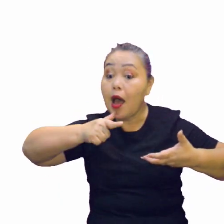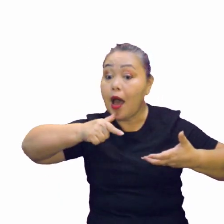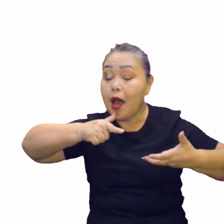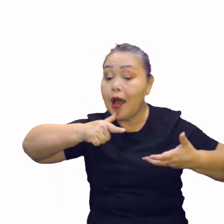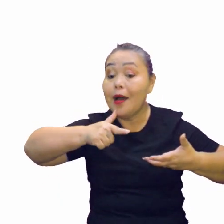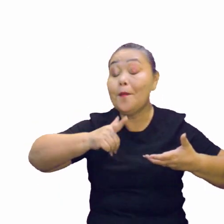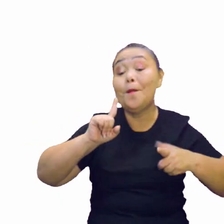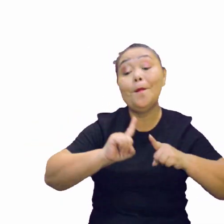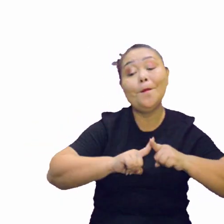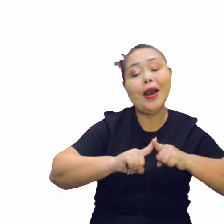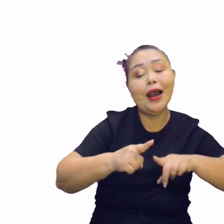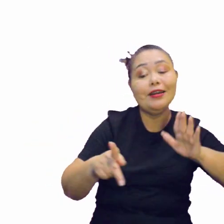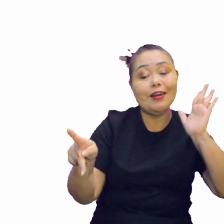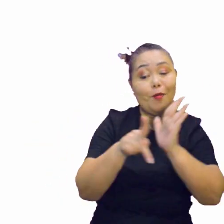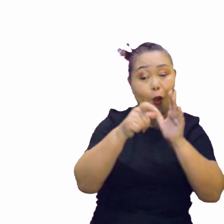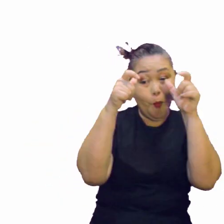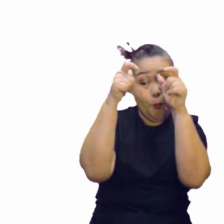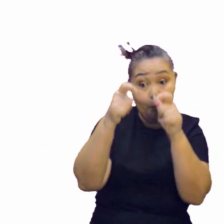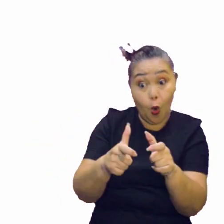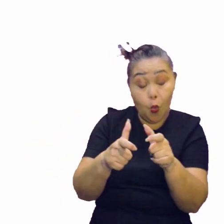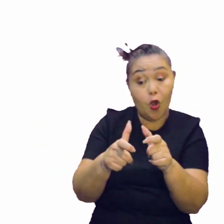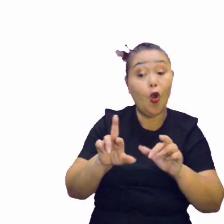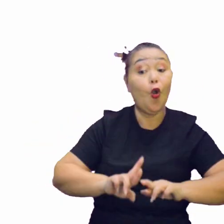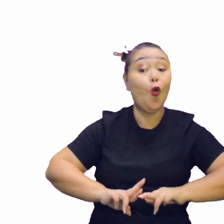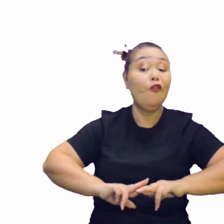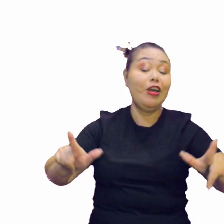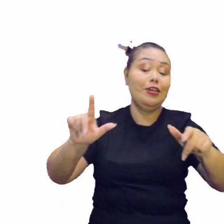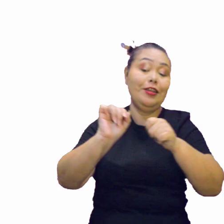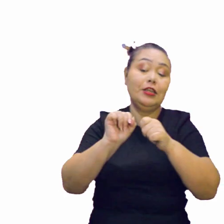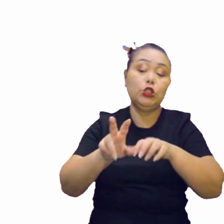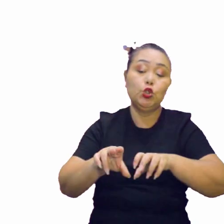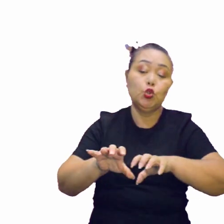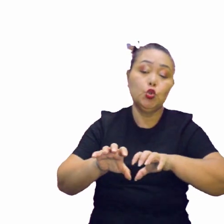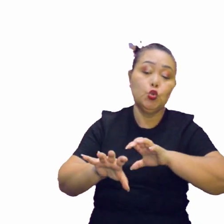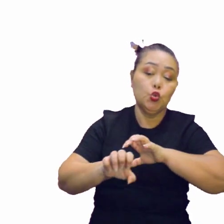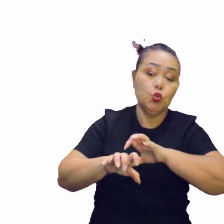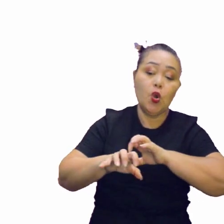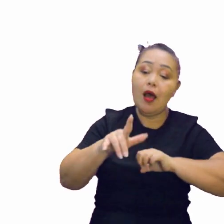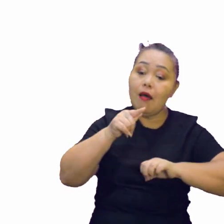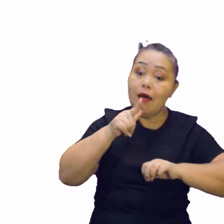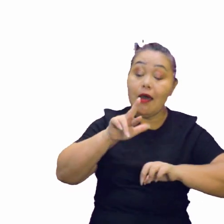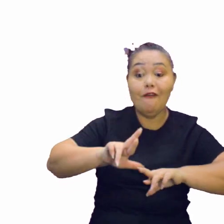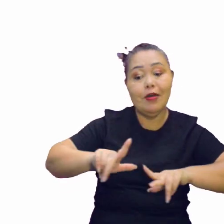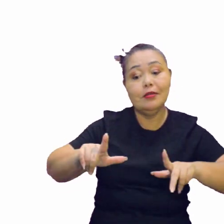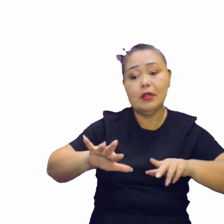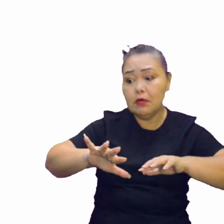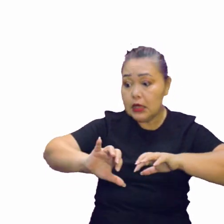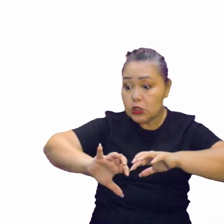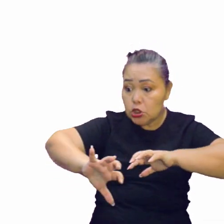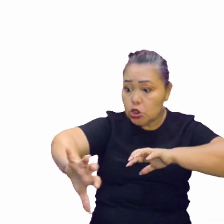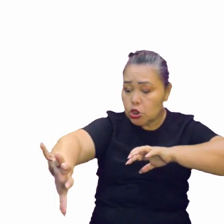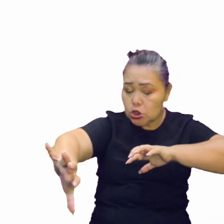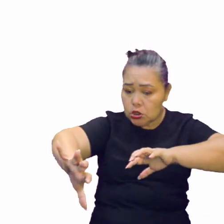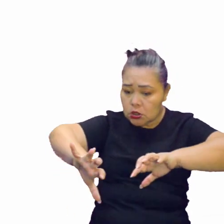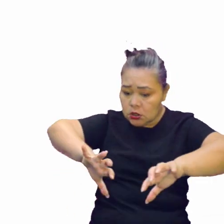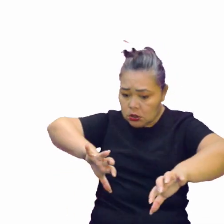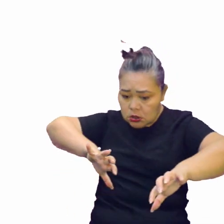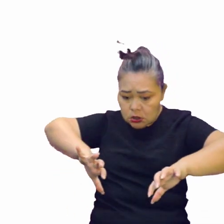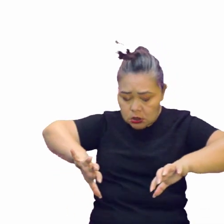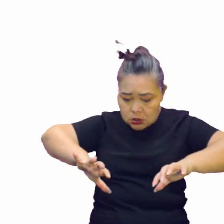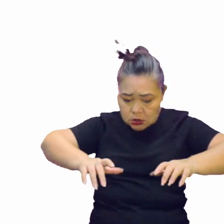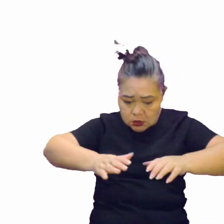as nativas, é outra necessidade. Então, essa distância onde você vai inserir um sistema, ainda tem